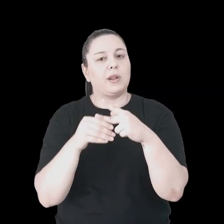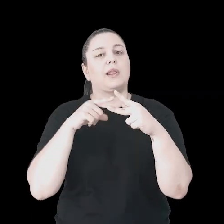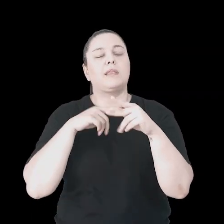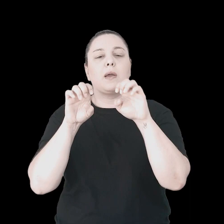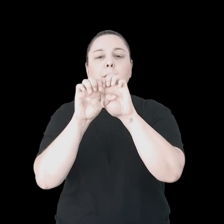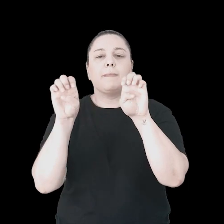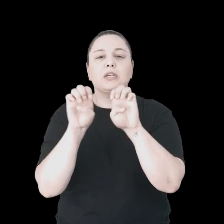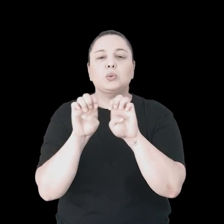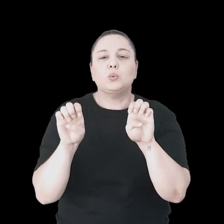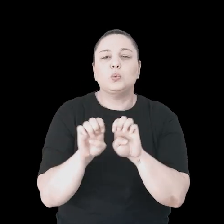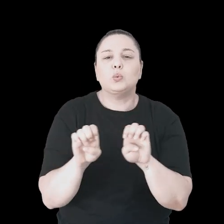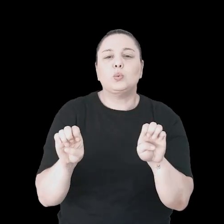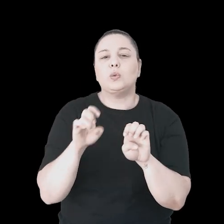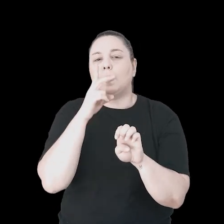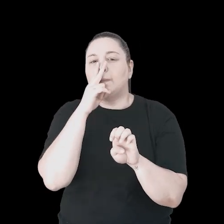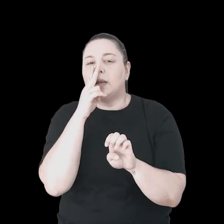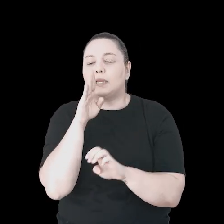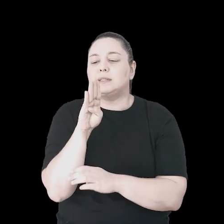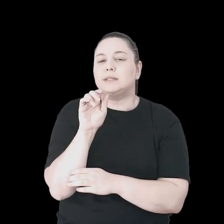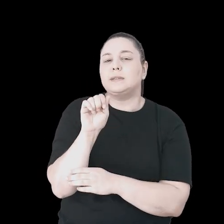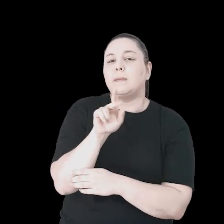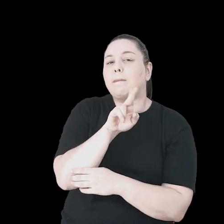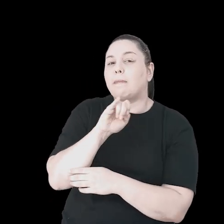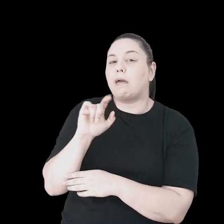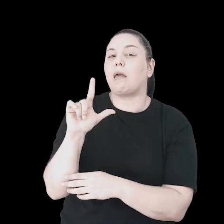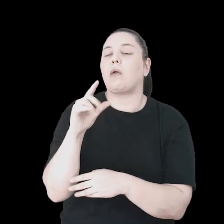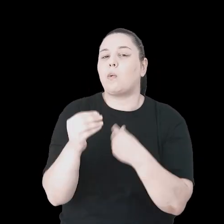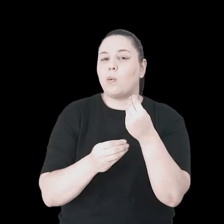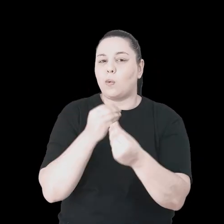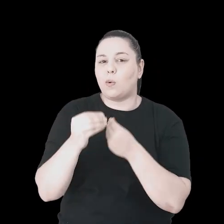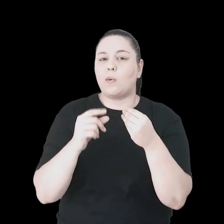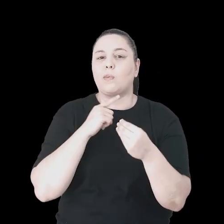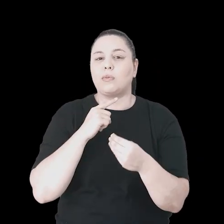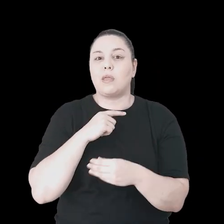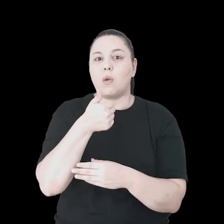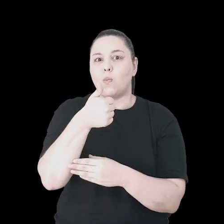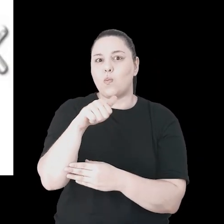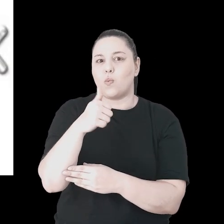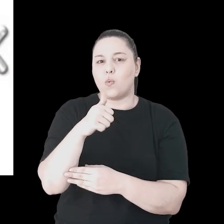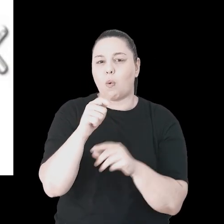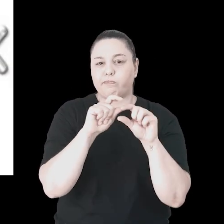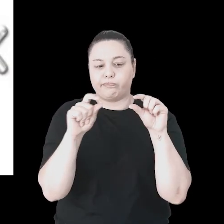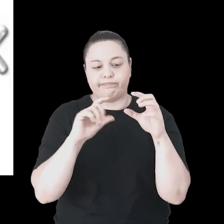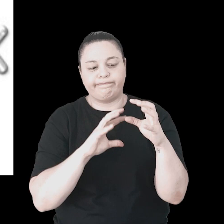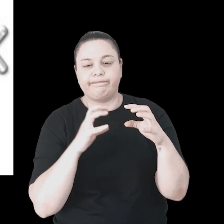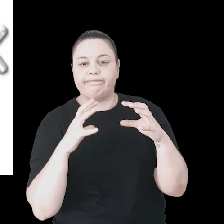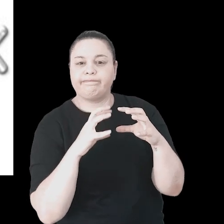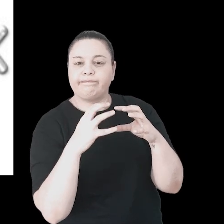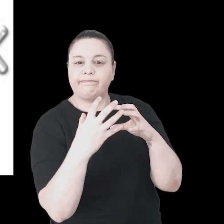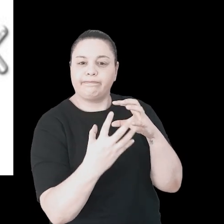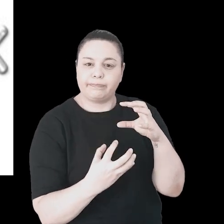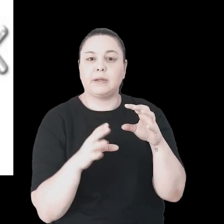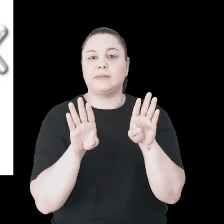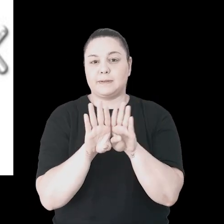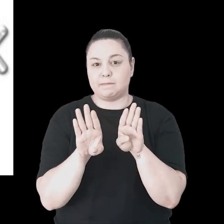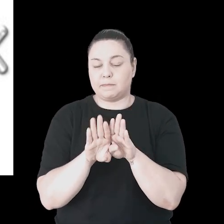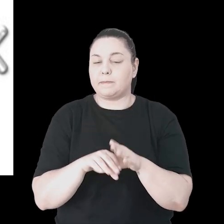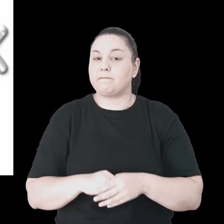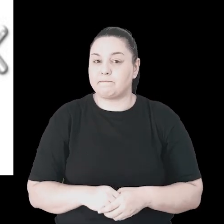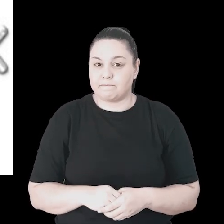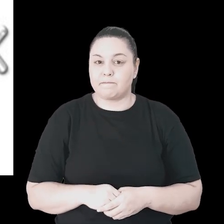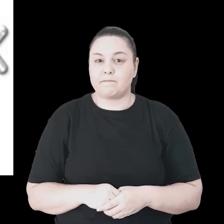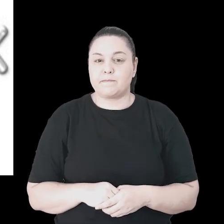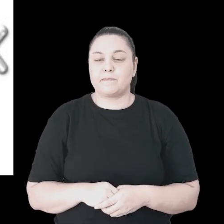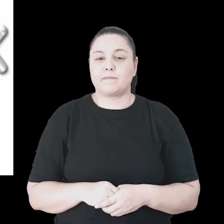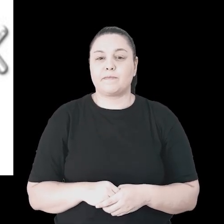A GFP é uma proteína que tem uma estrutura de barril beta, a qual consiste em 11 fitas beta, com